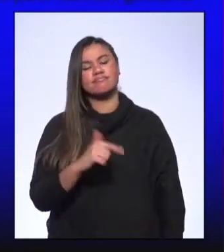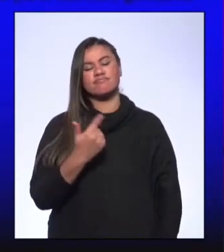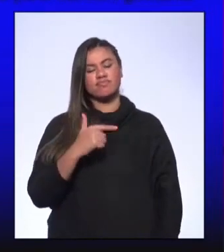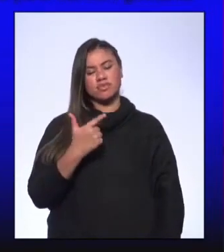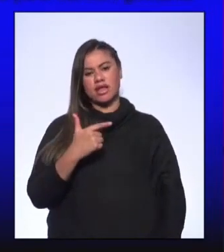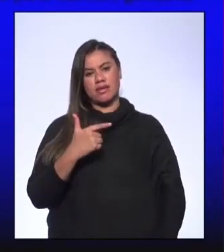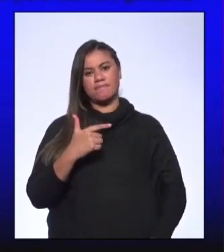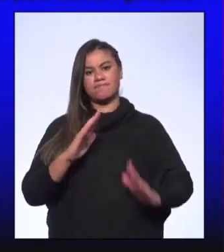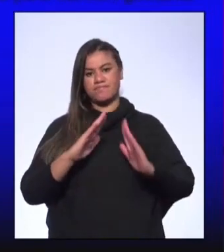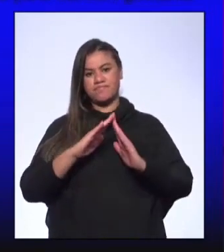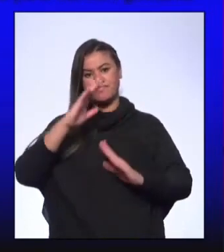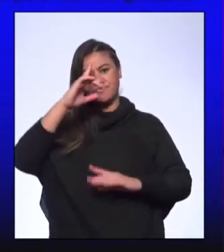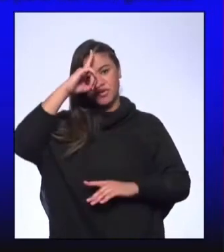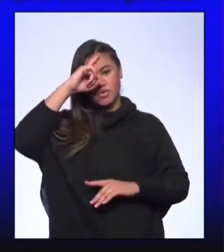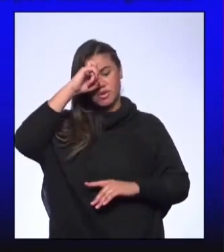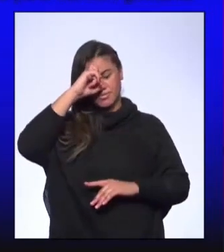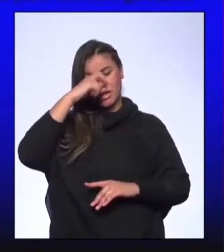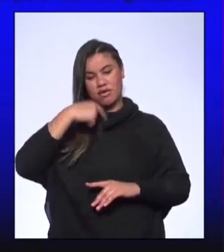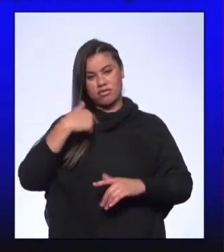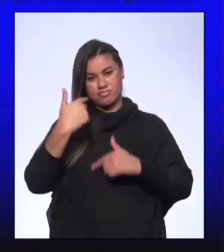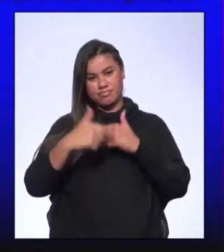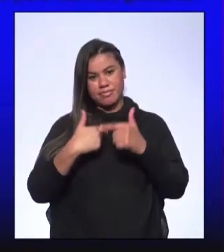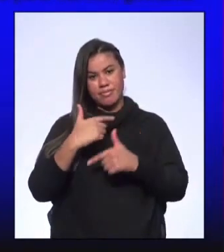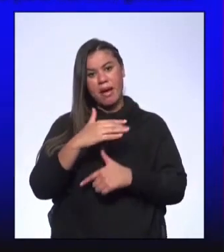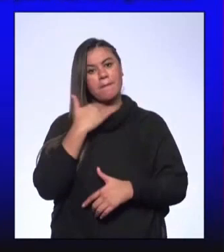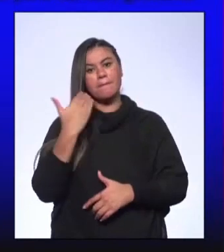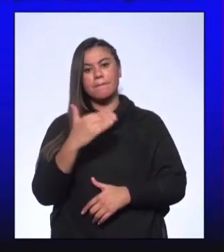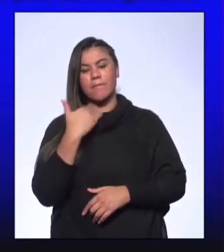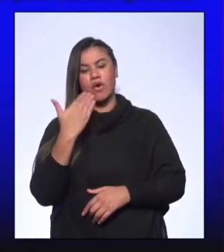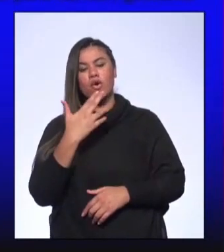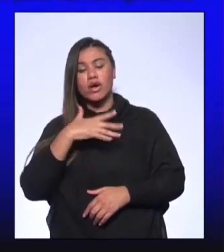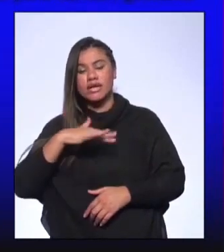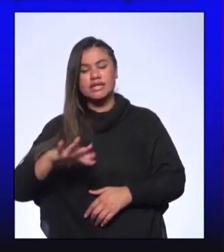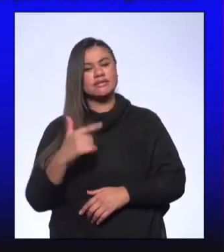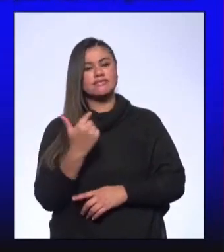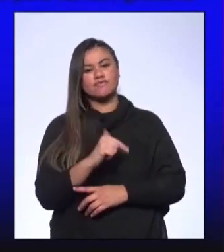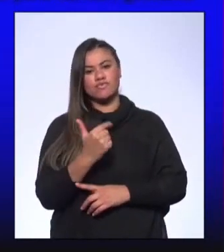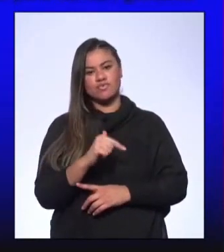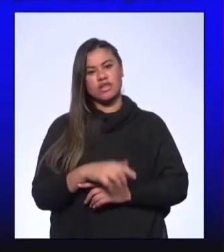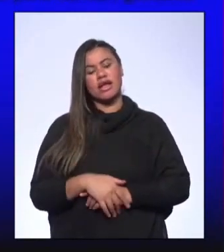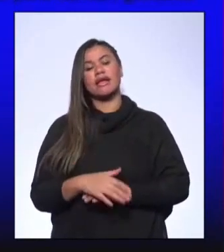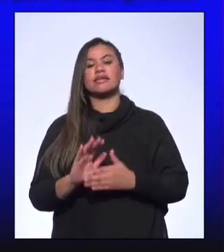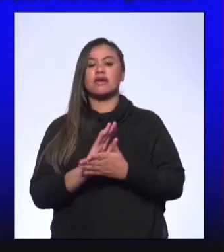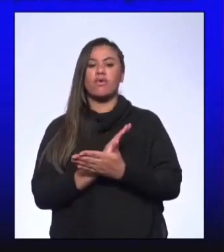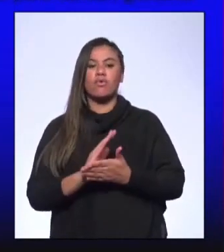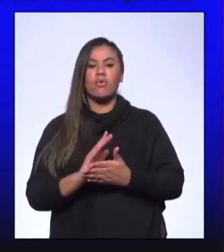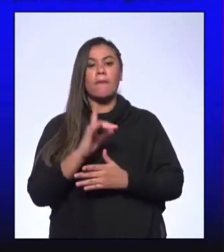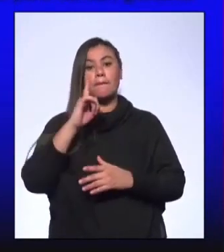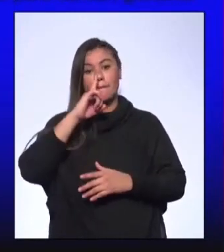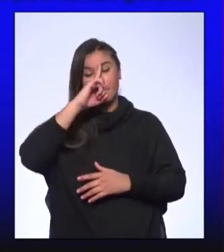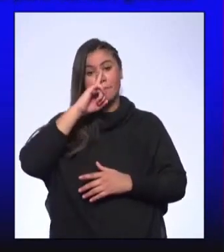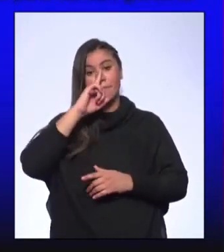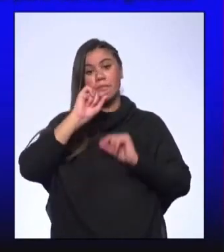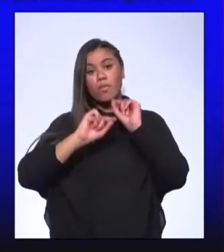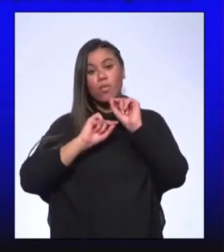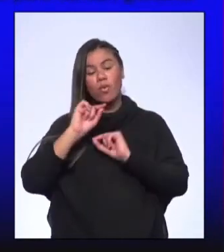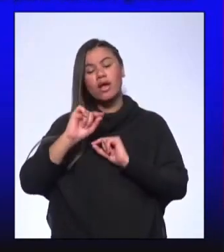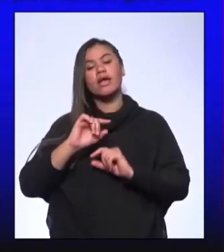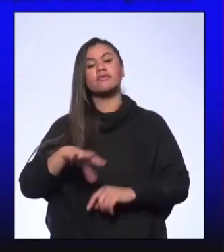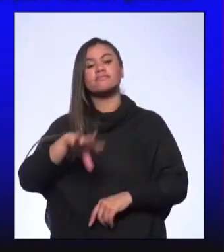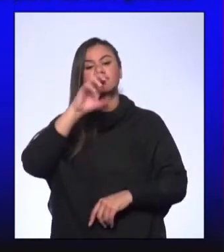gente acompanhou e a maioria dos casos graves que tivemos foram crianças com quadros respiratórios ou com essa